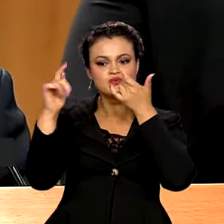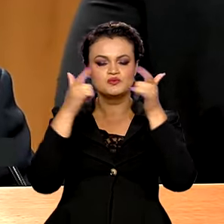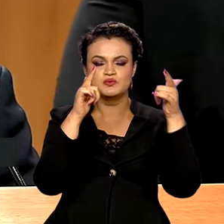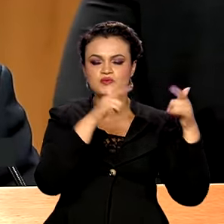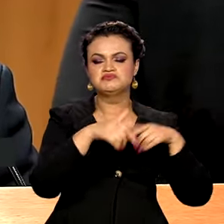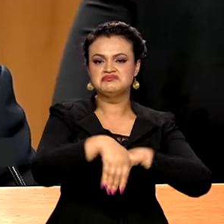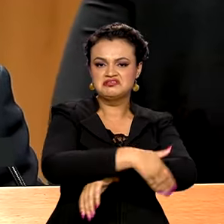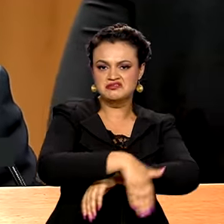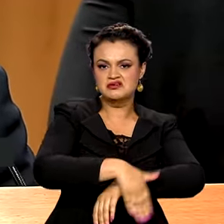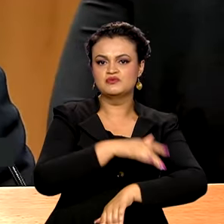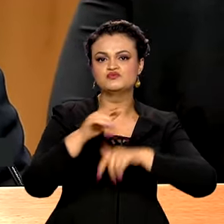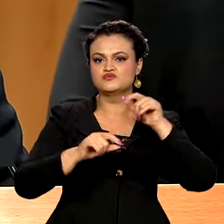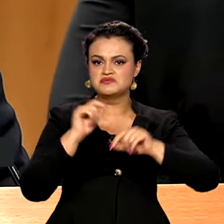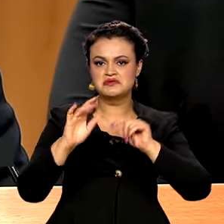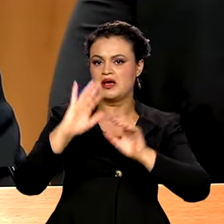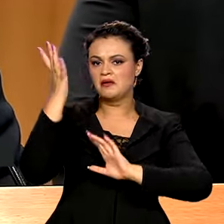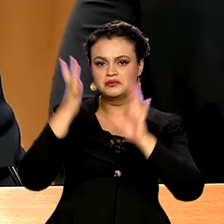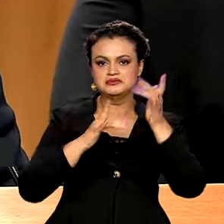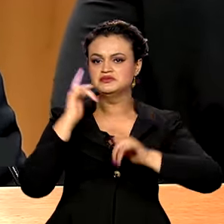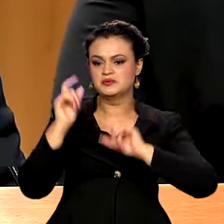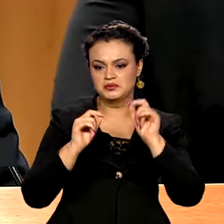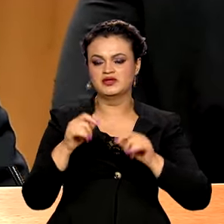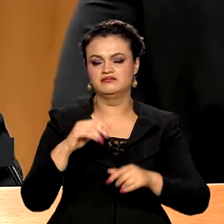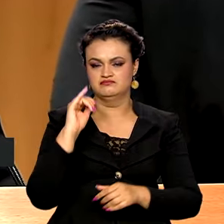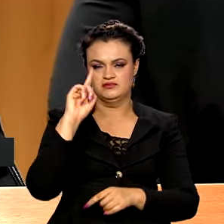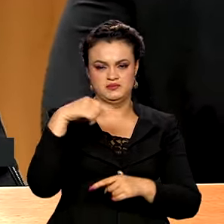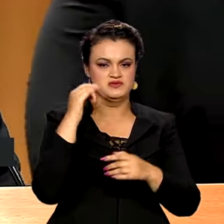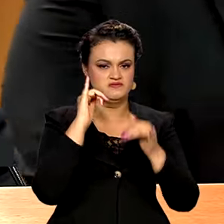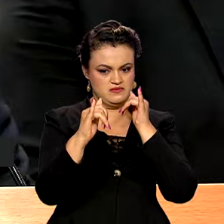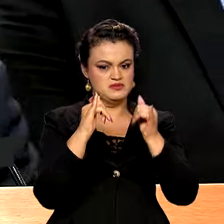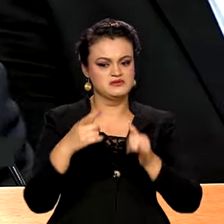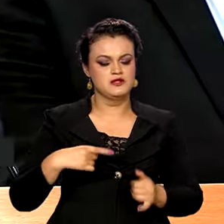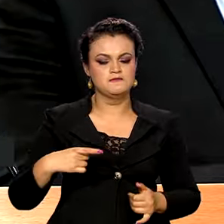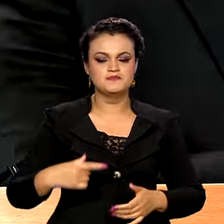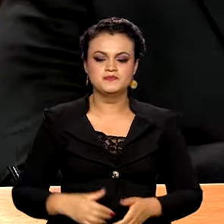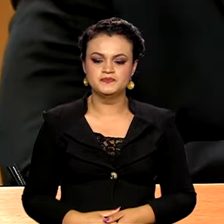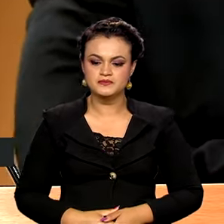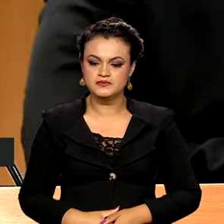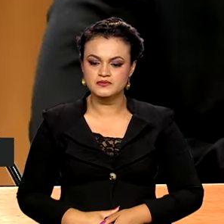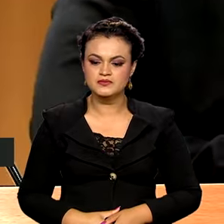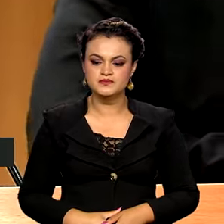endereços, enfim, onde houve as buscas.